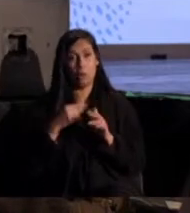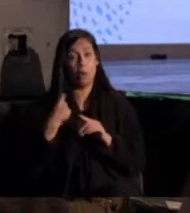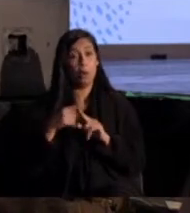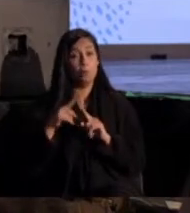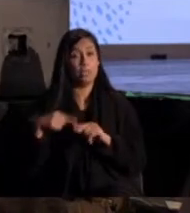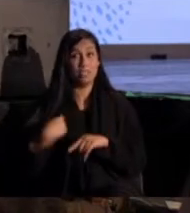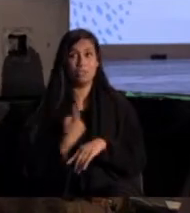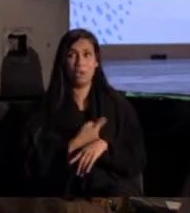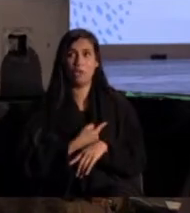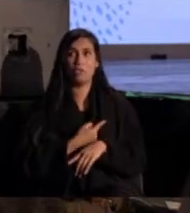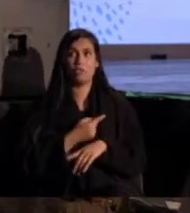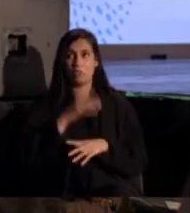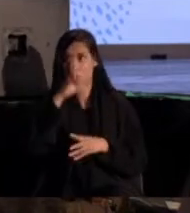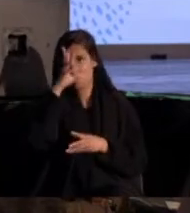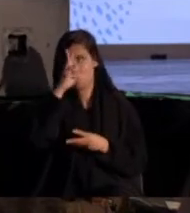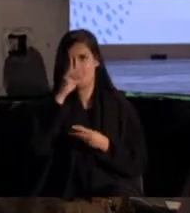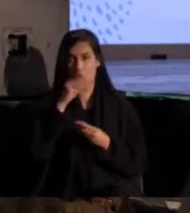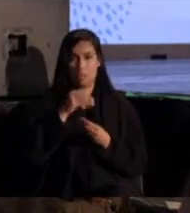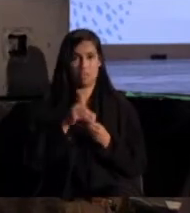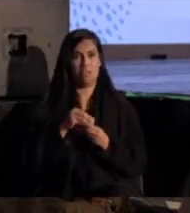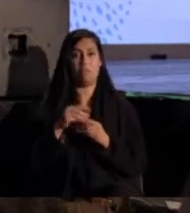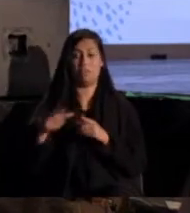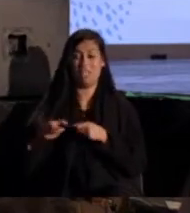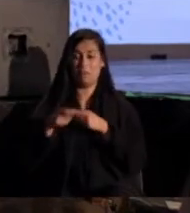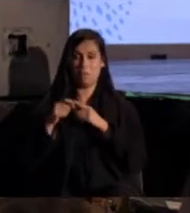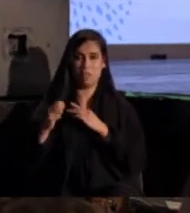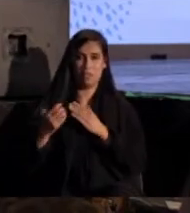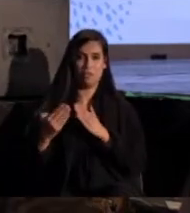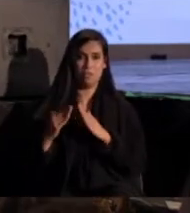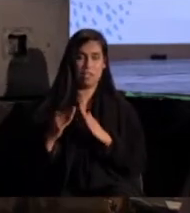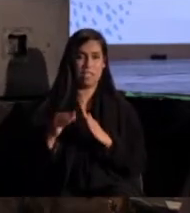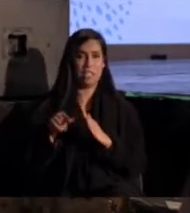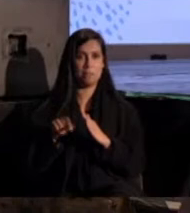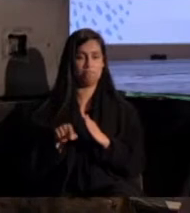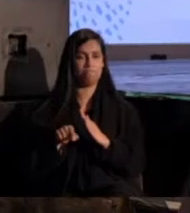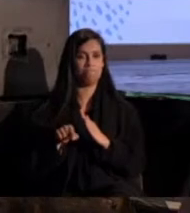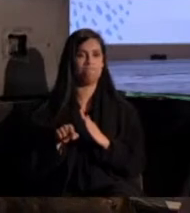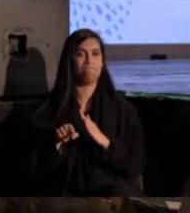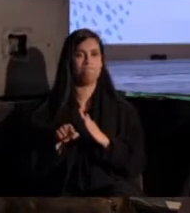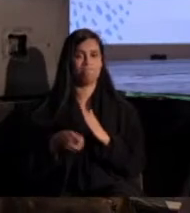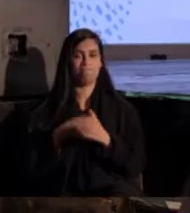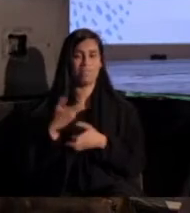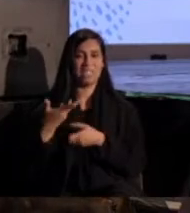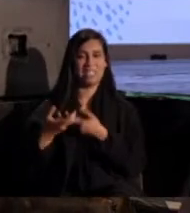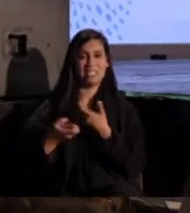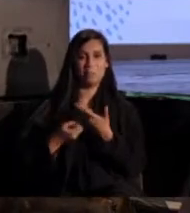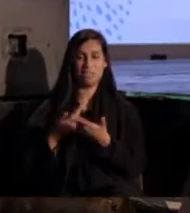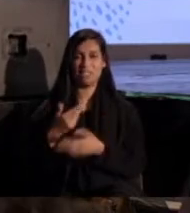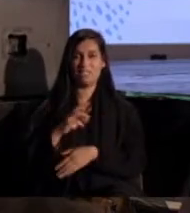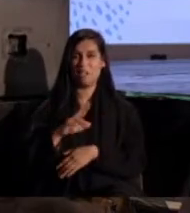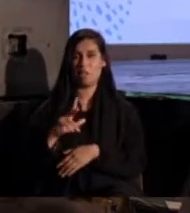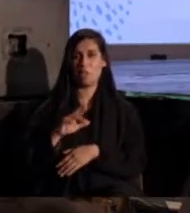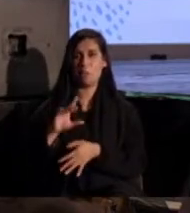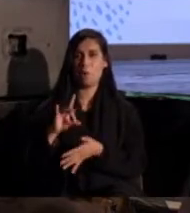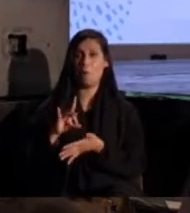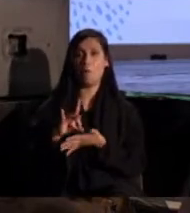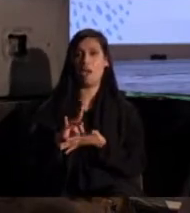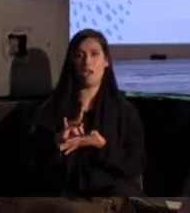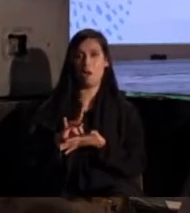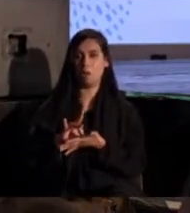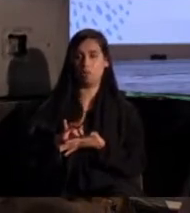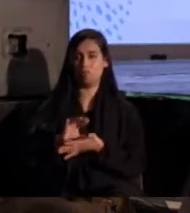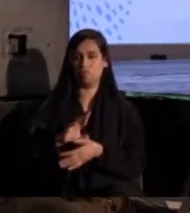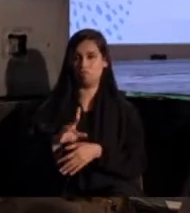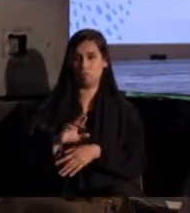na senzala, quem mora na periferia, ter dente não é uma questão fundamental. Entendeu? E,